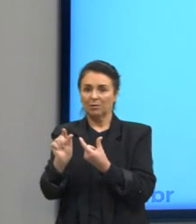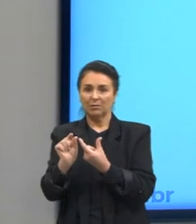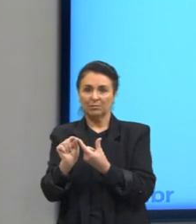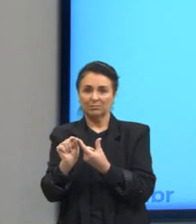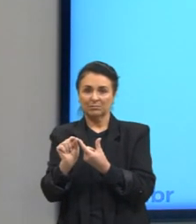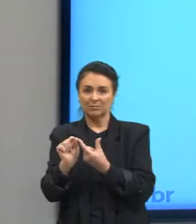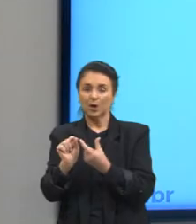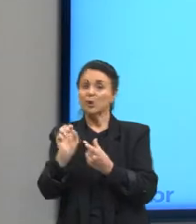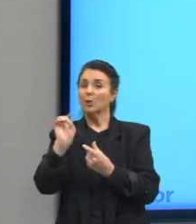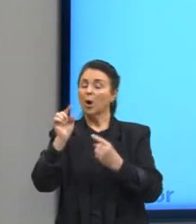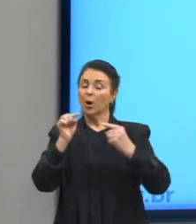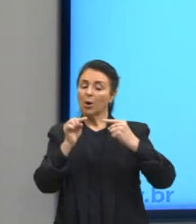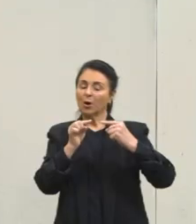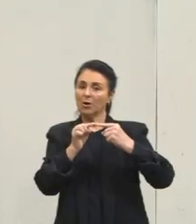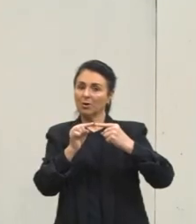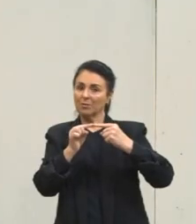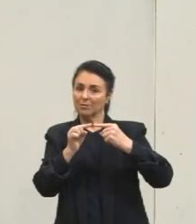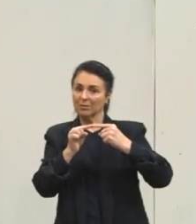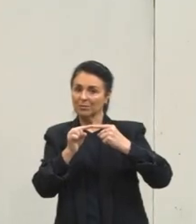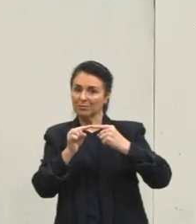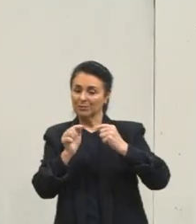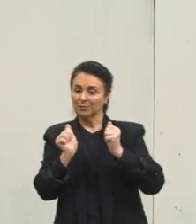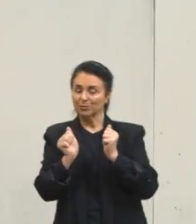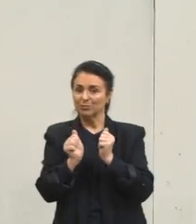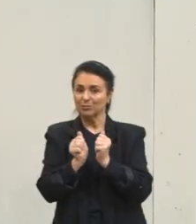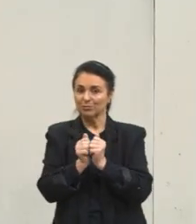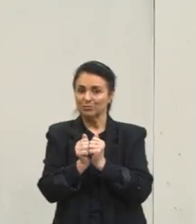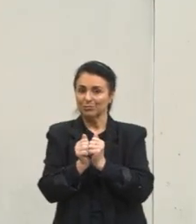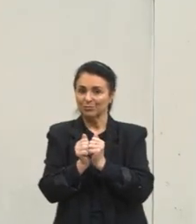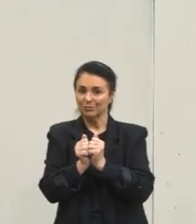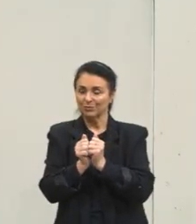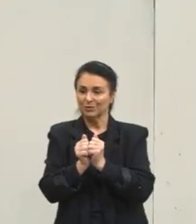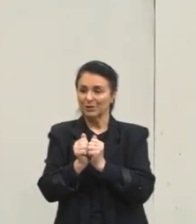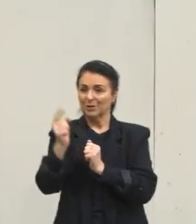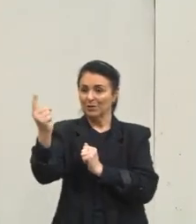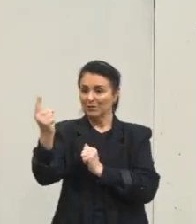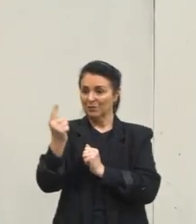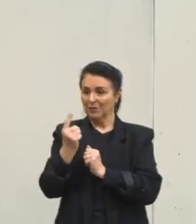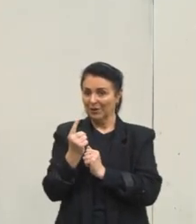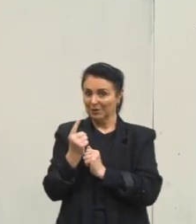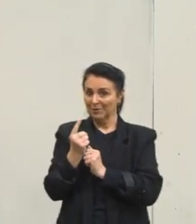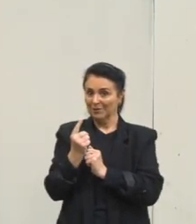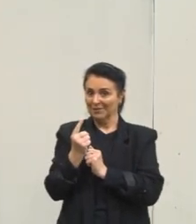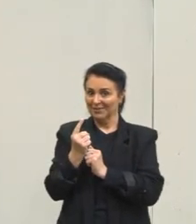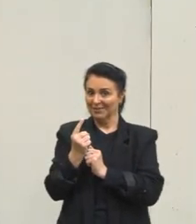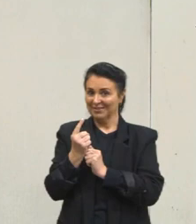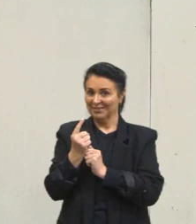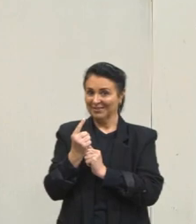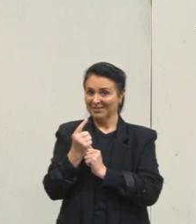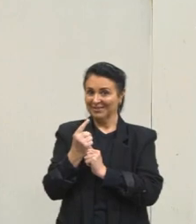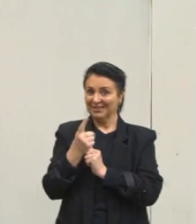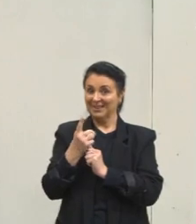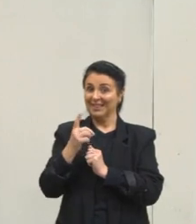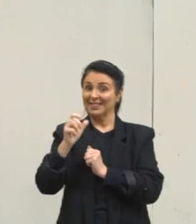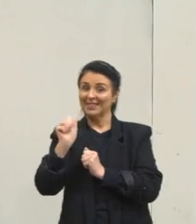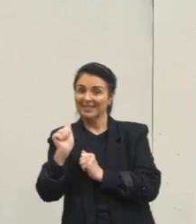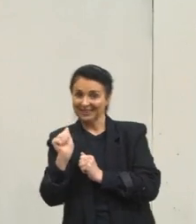combinar colocar lado a lado tá bem erro de la Iglesia boi